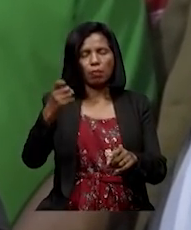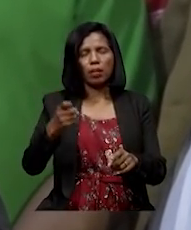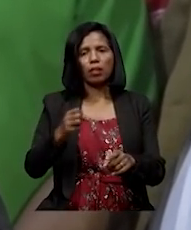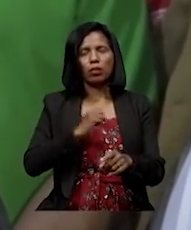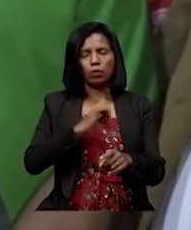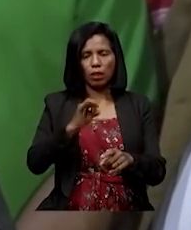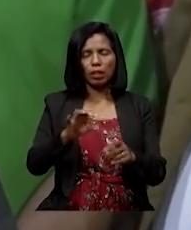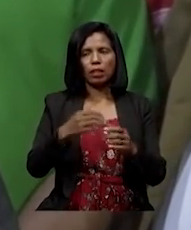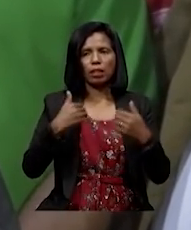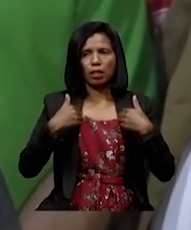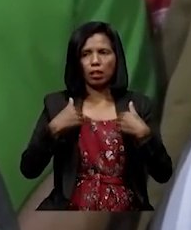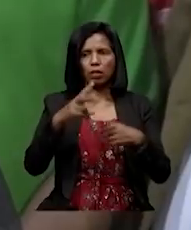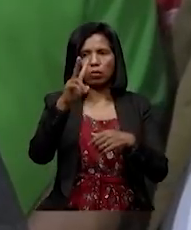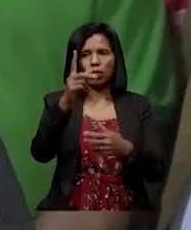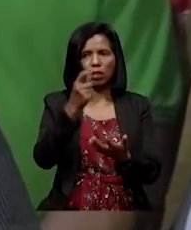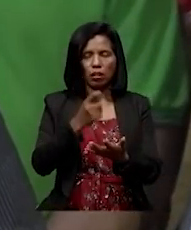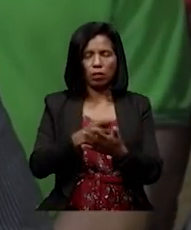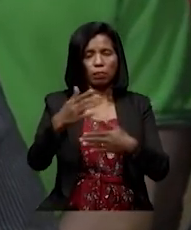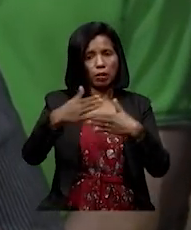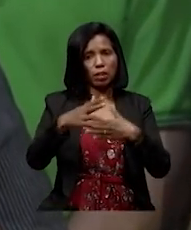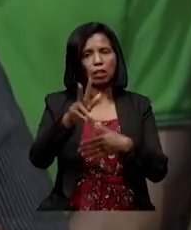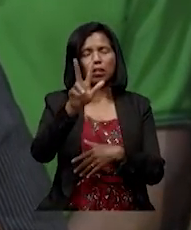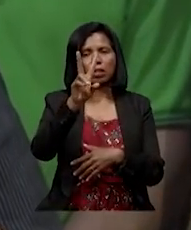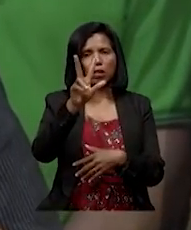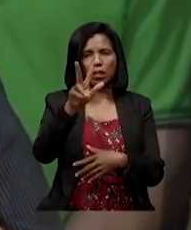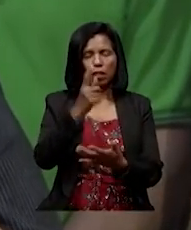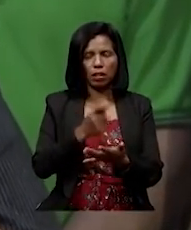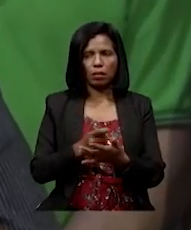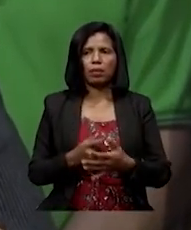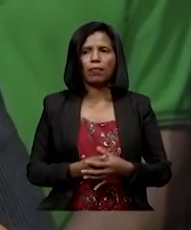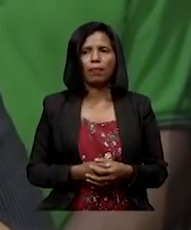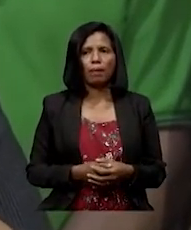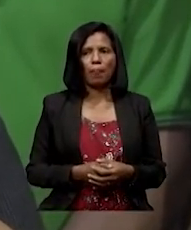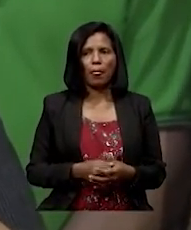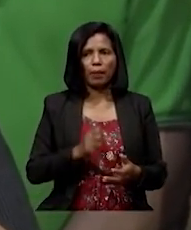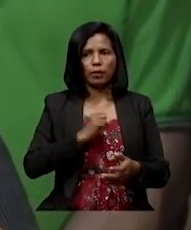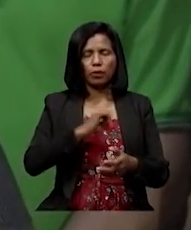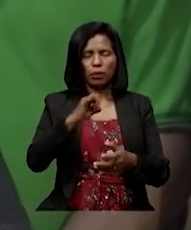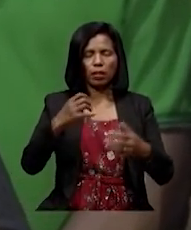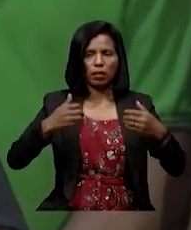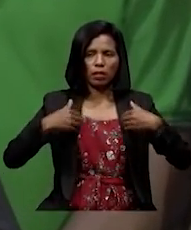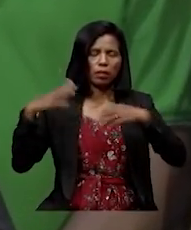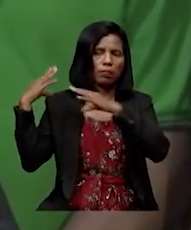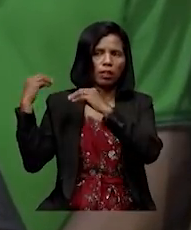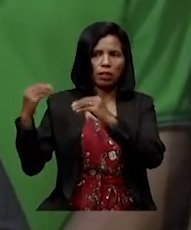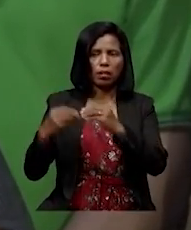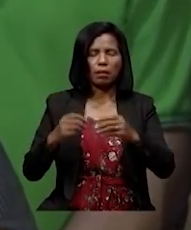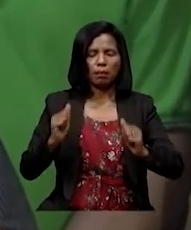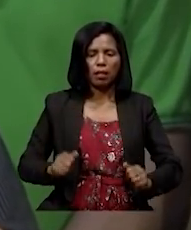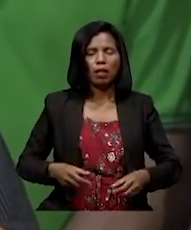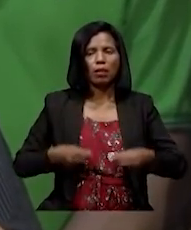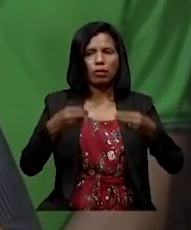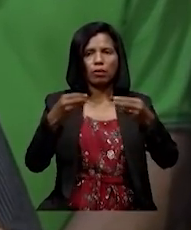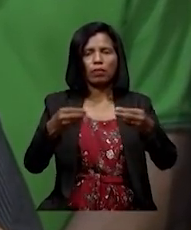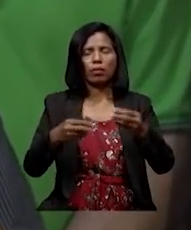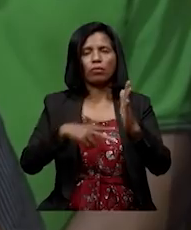teman repose iha riun ro ho balot bisi riun tolo idane suai ye esperansa kata mai agora bele fo valor